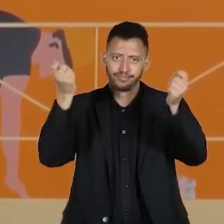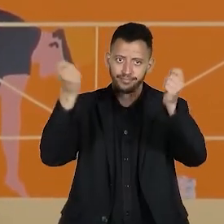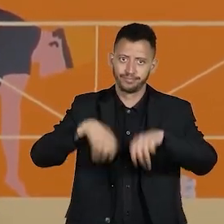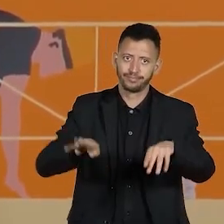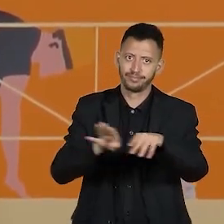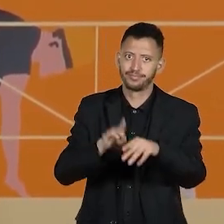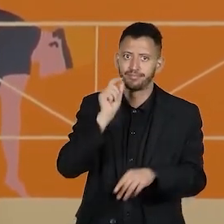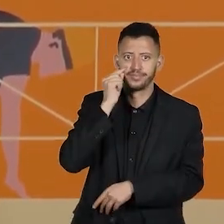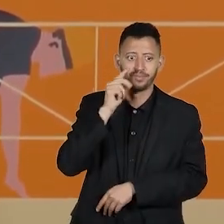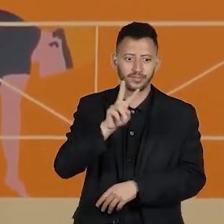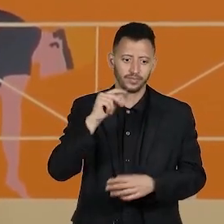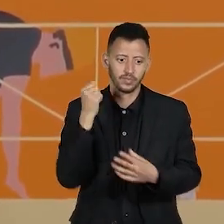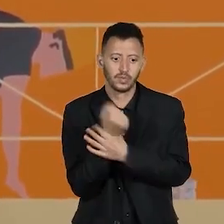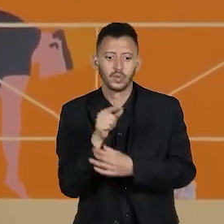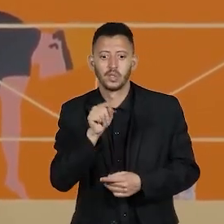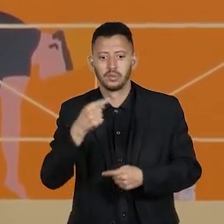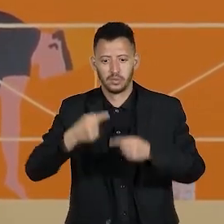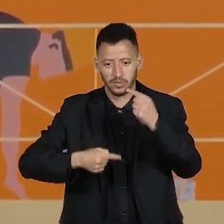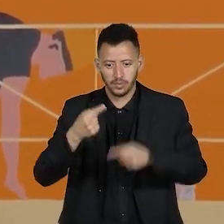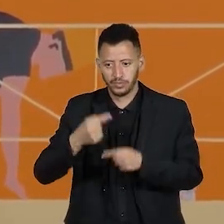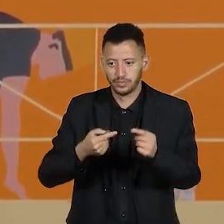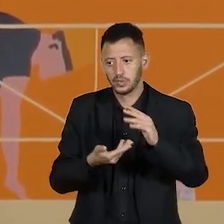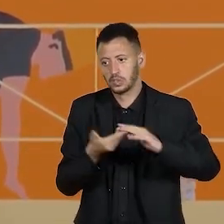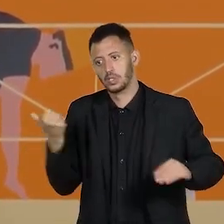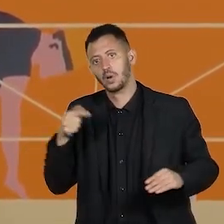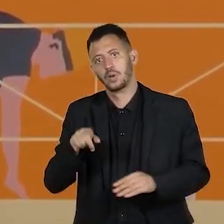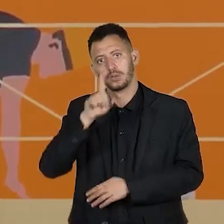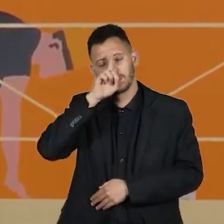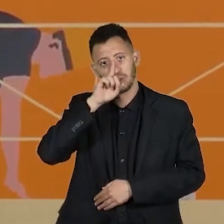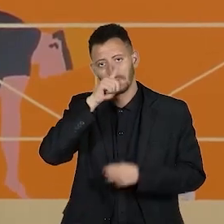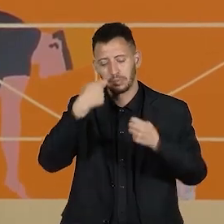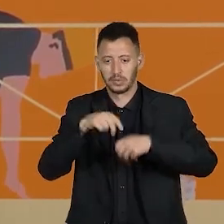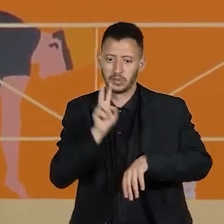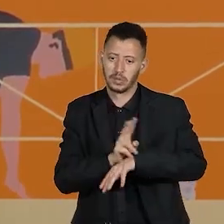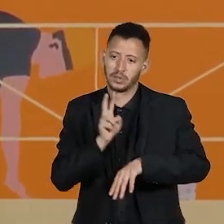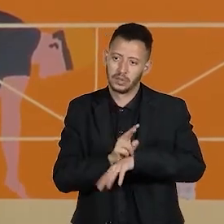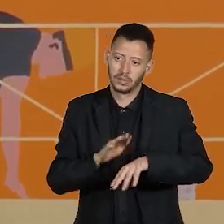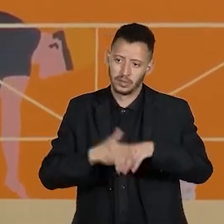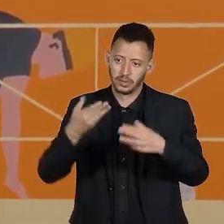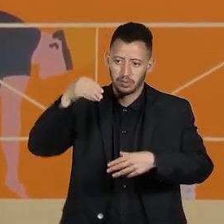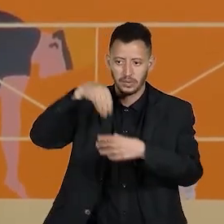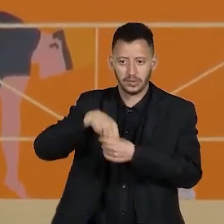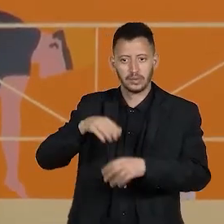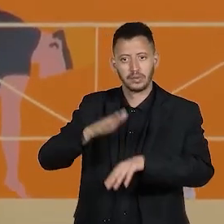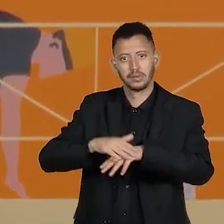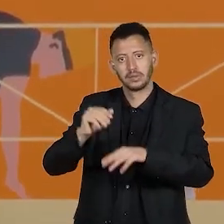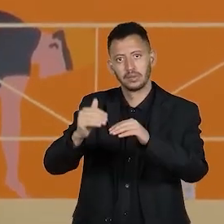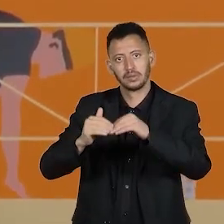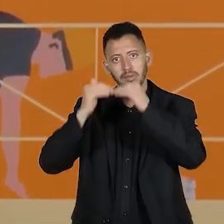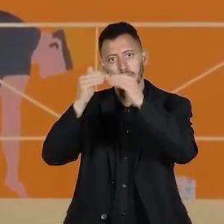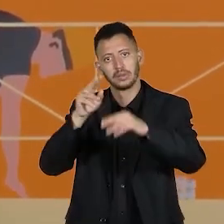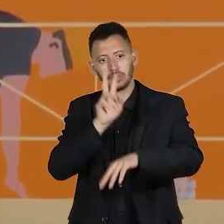ideia de termos a possibilidade de uma proteção coletiva, a possibilidade de eliminar o risco, isso tem que prevalecer dentro de uma hierarquia de